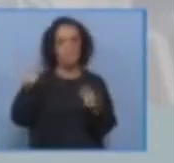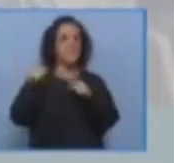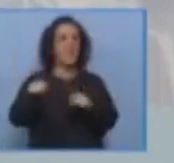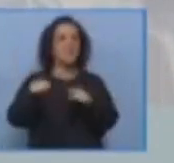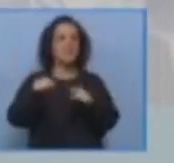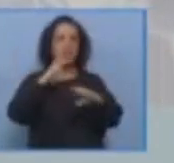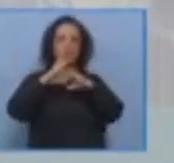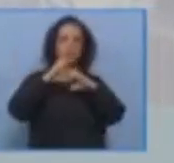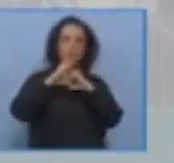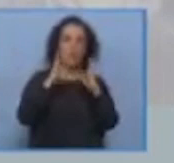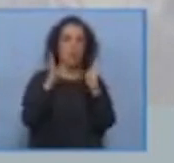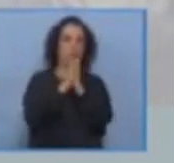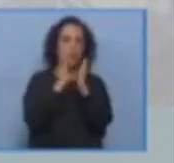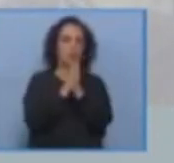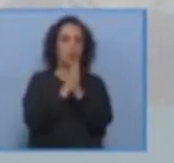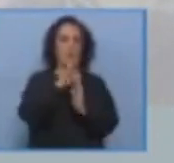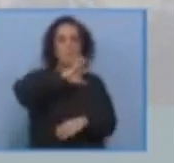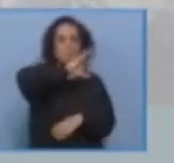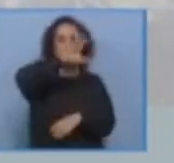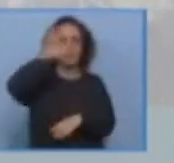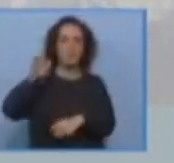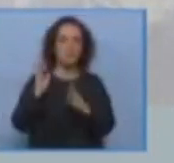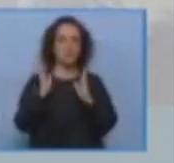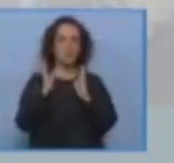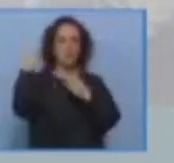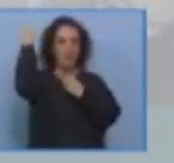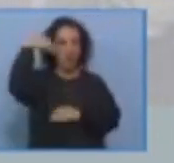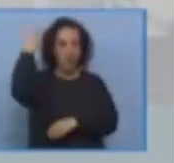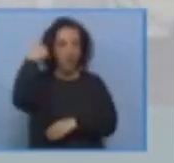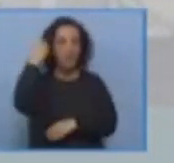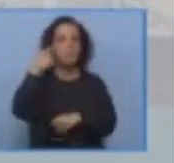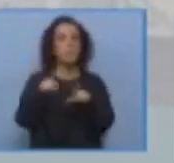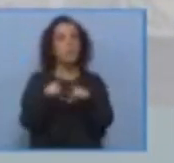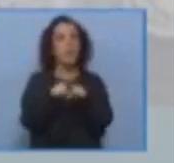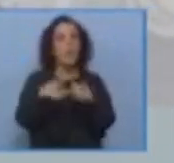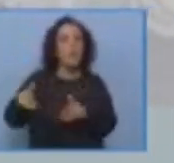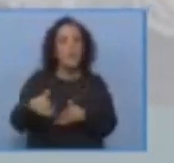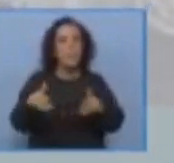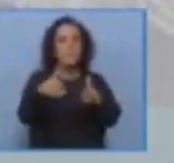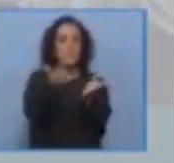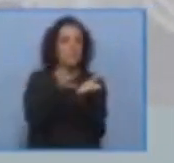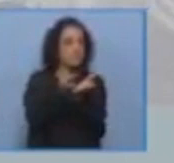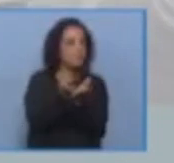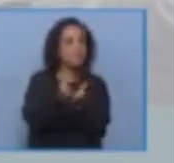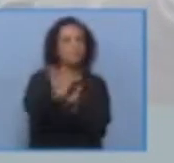dos católicos com os países árabes é sempre um caminho a fazer e que se apresenta